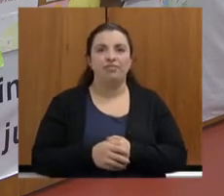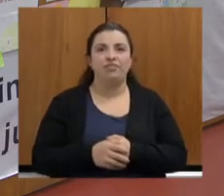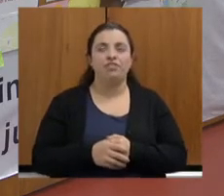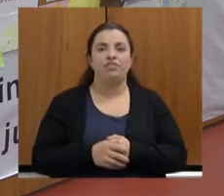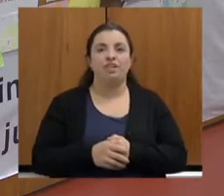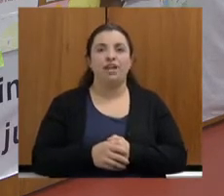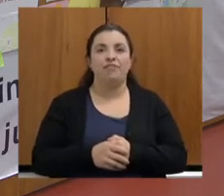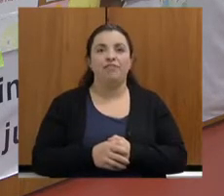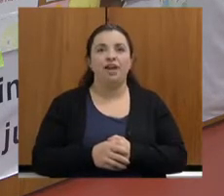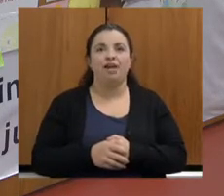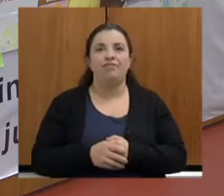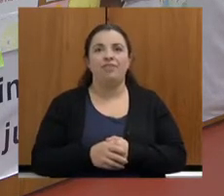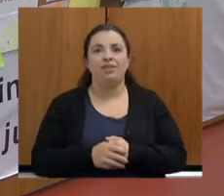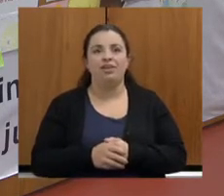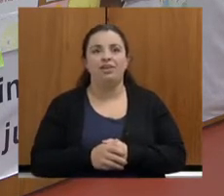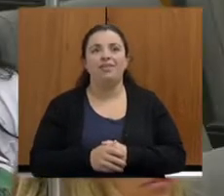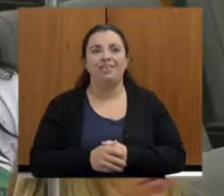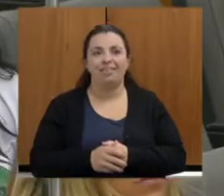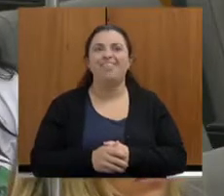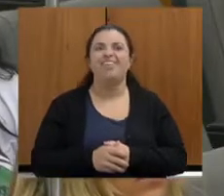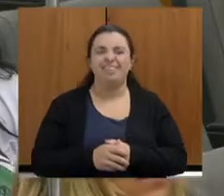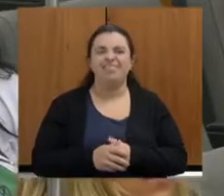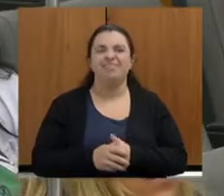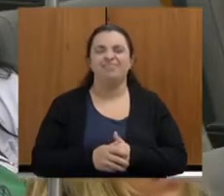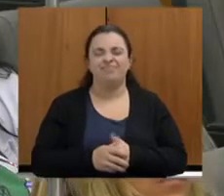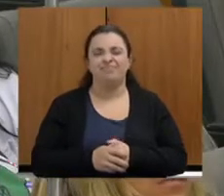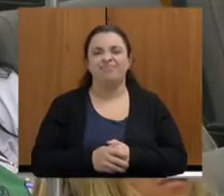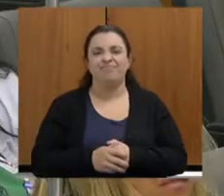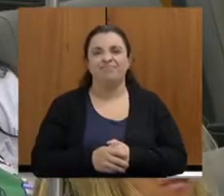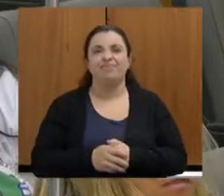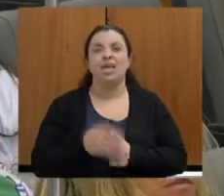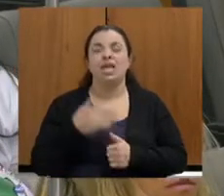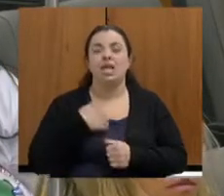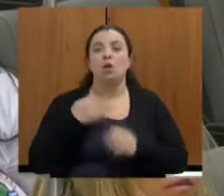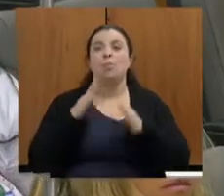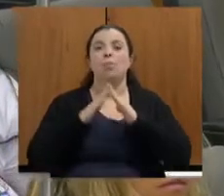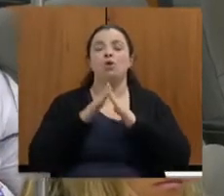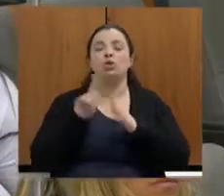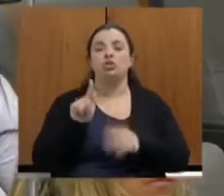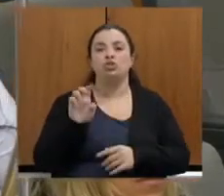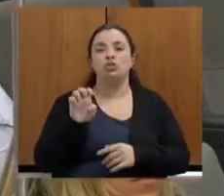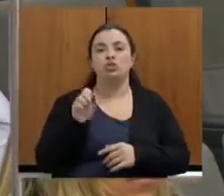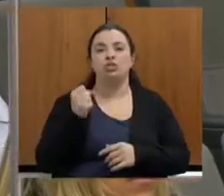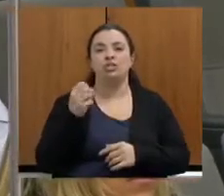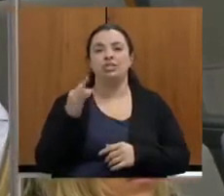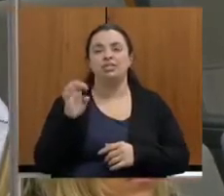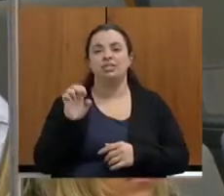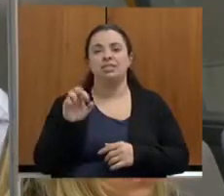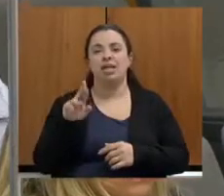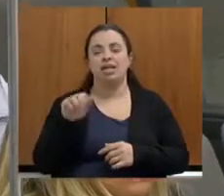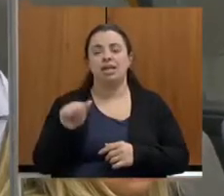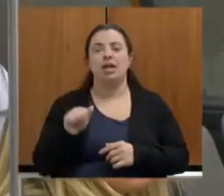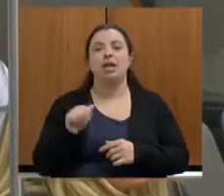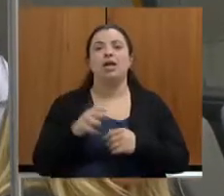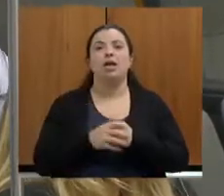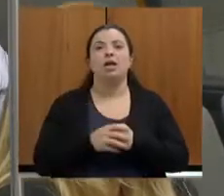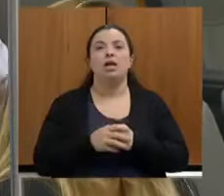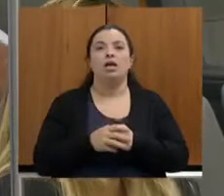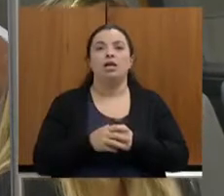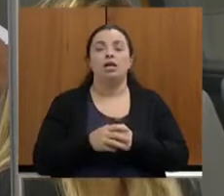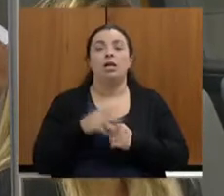em Gesteira volta da Capela praça em Morro Vermelho